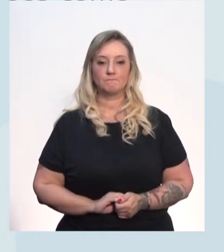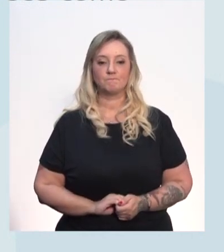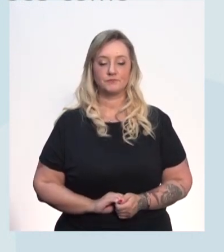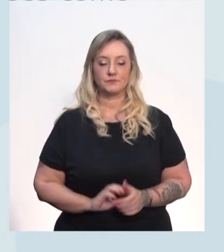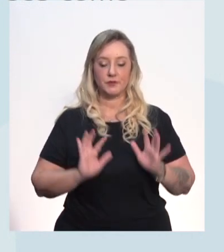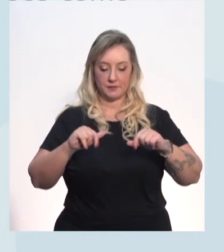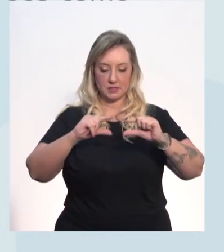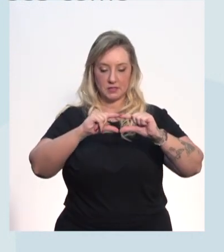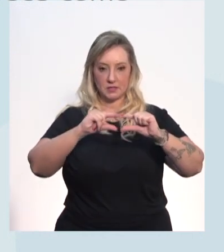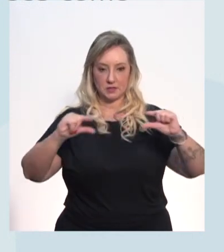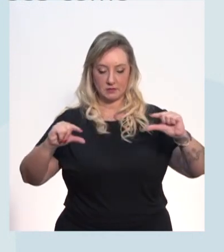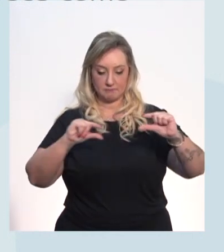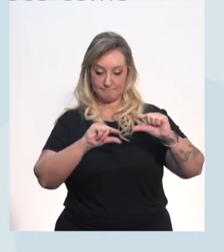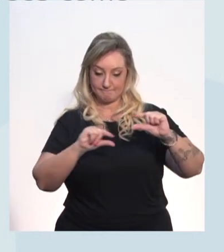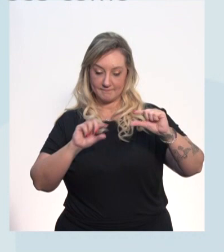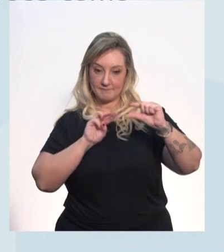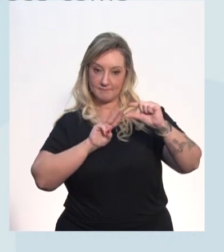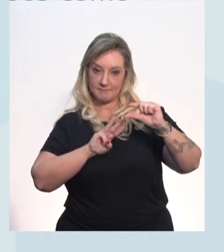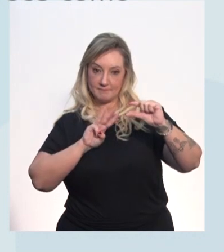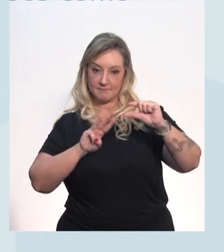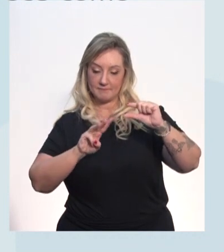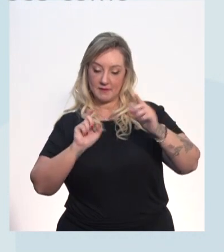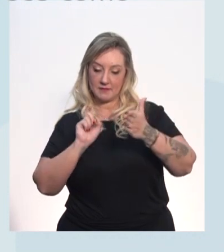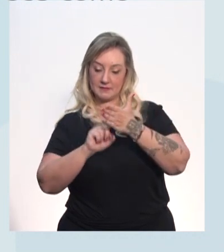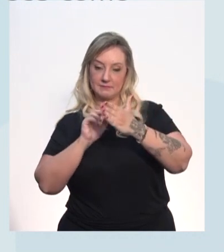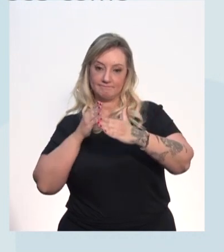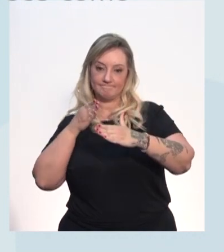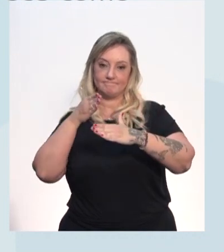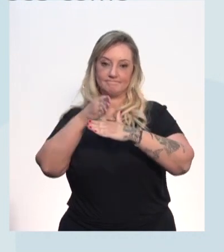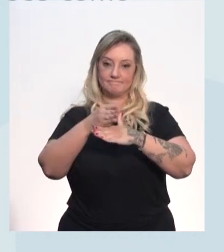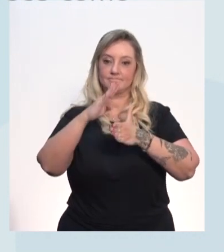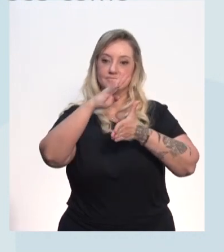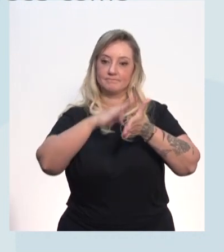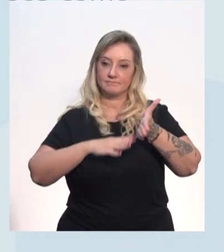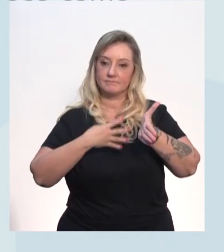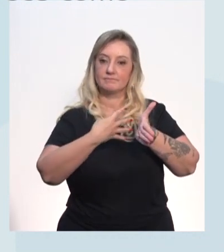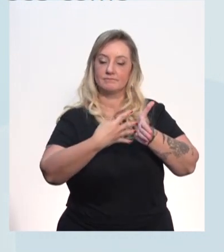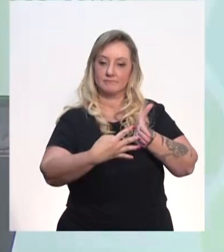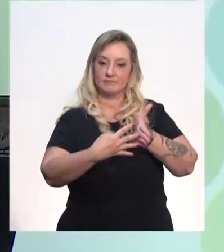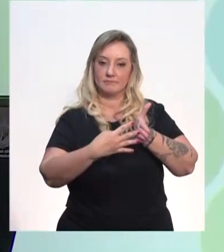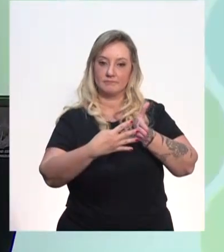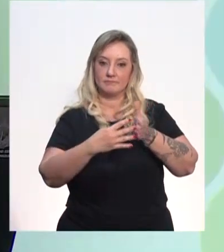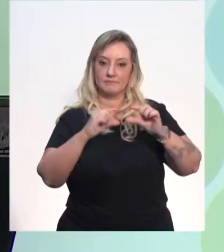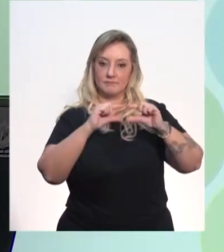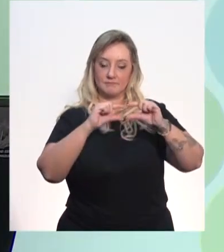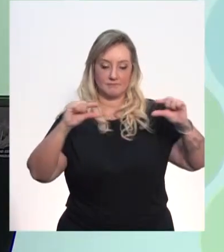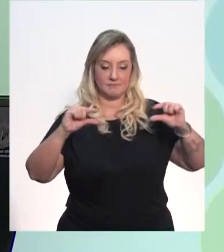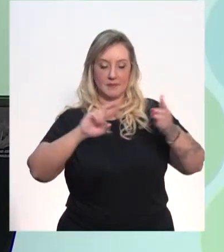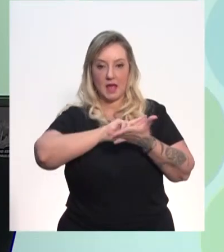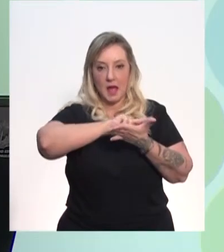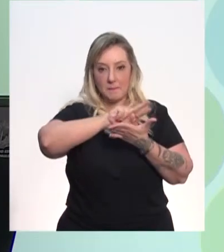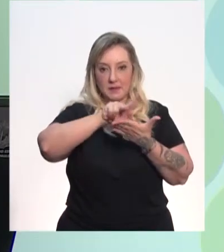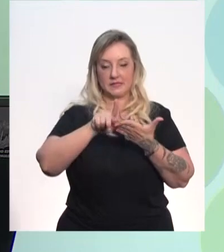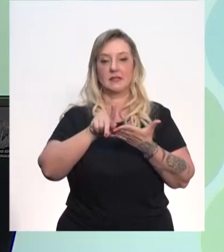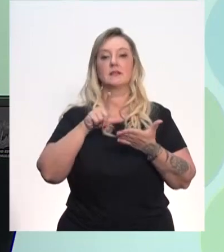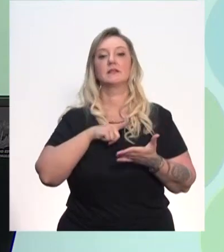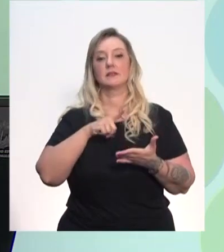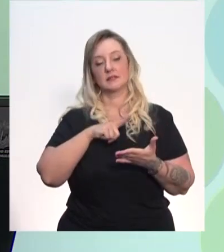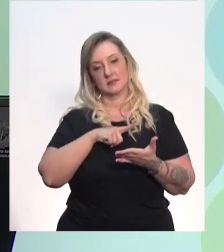informações muito importantes para o desenvolvimento do nosso trabalho nesse período. E uma dessas